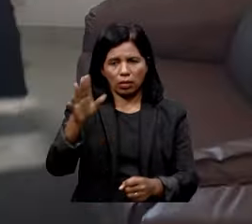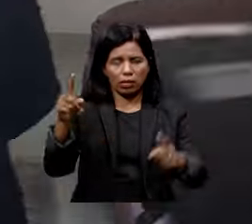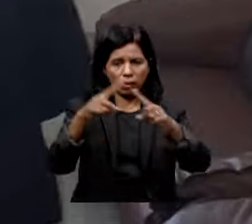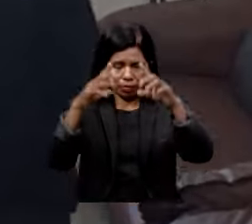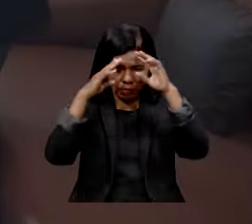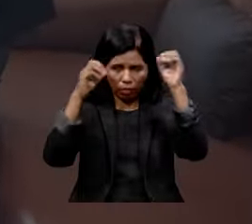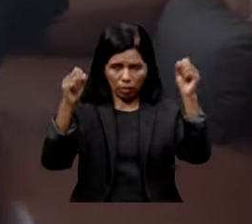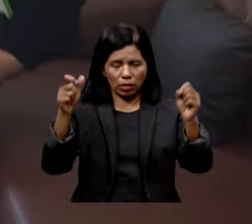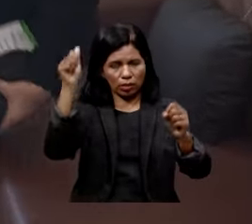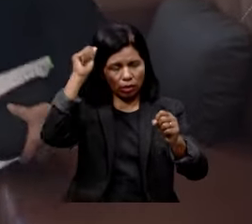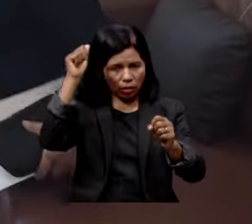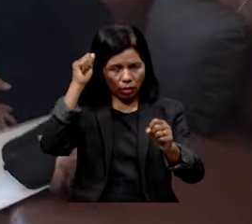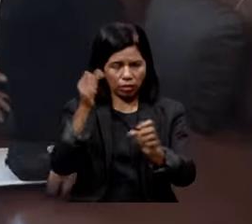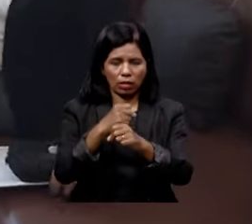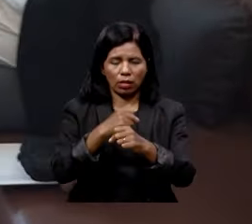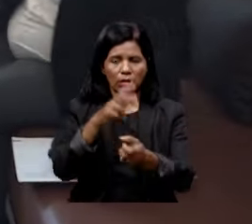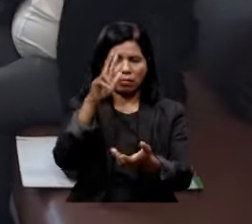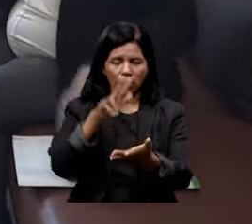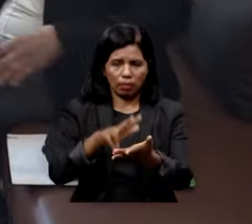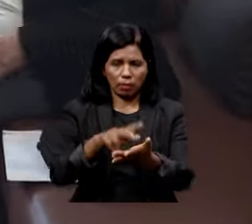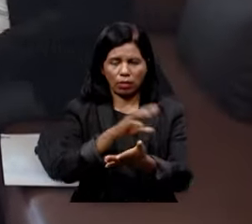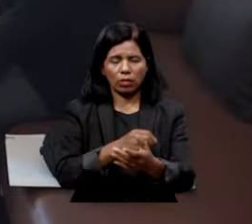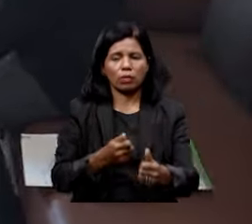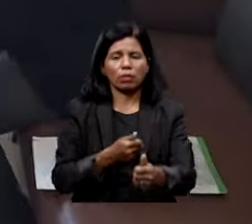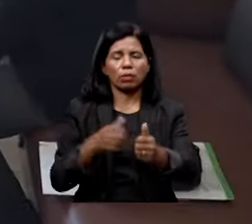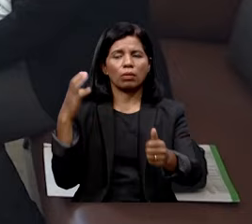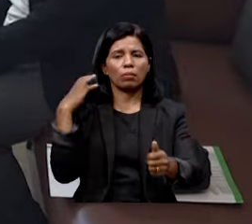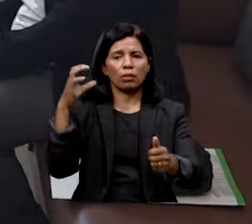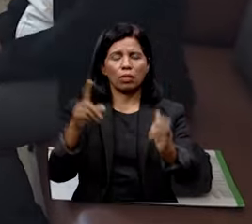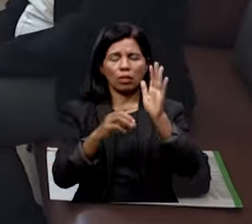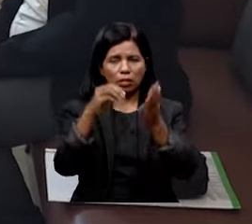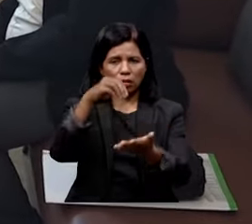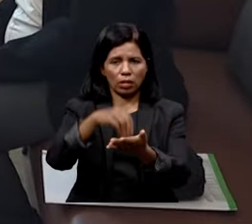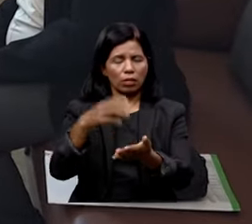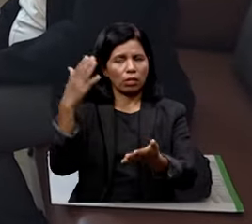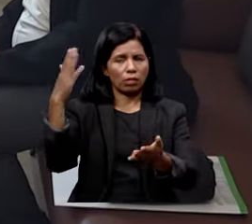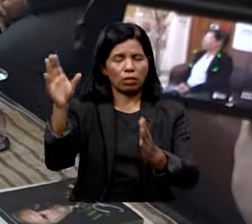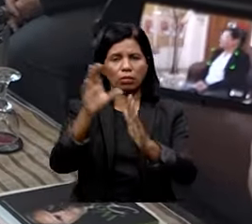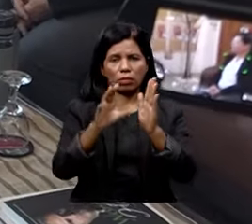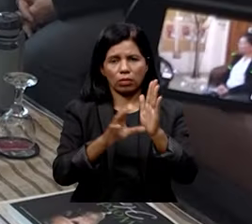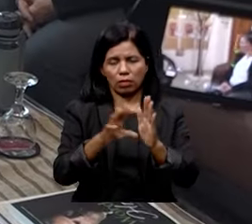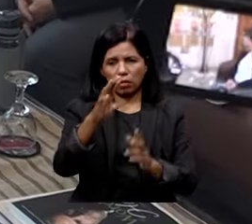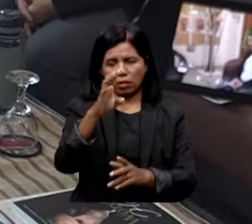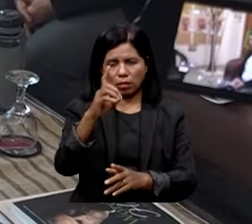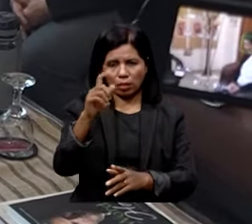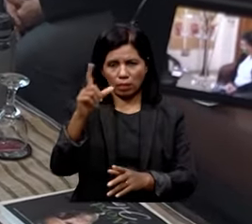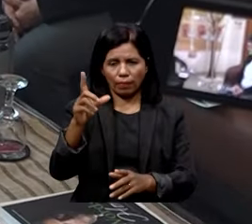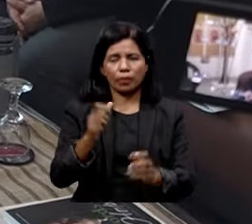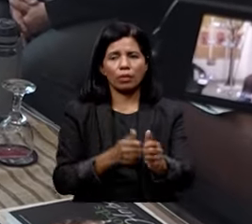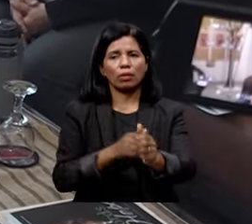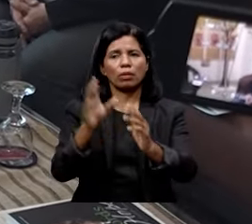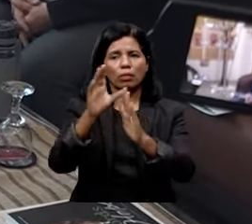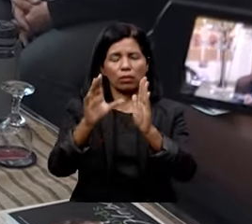República, atua analisa mo local promulgação, ter competência na Berratura ONA e a Constituição RTL. Ter